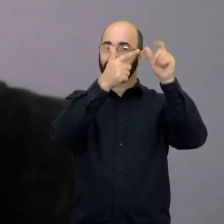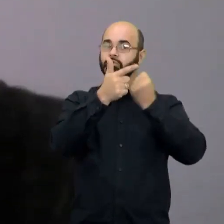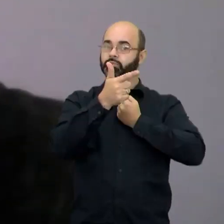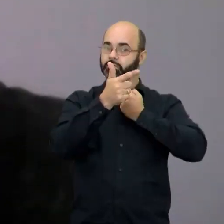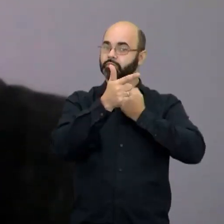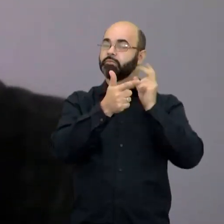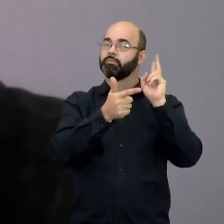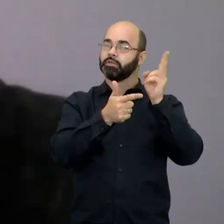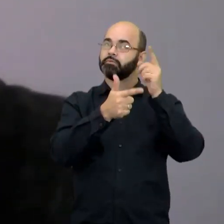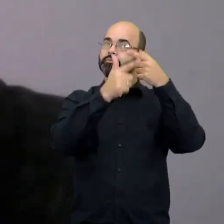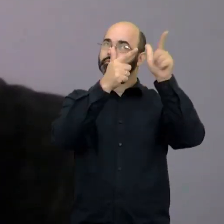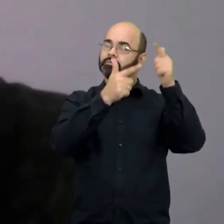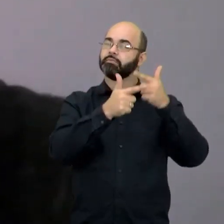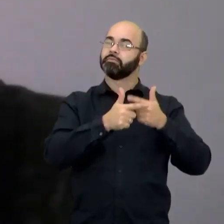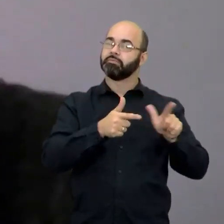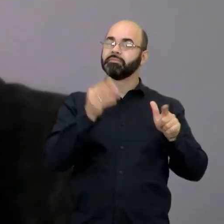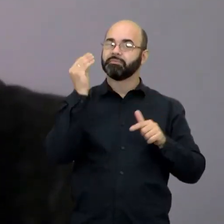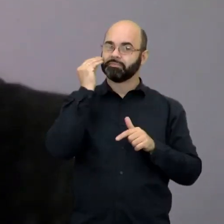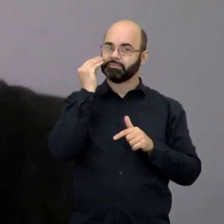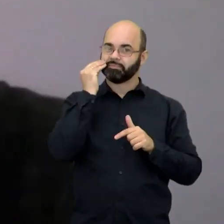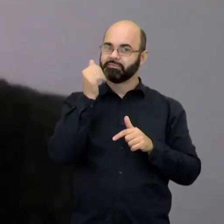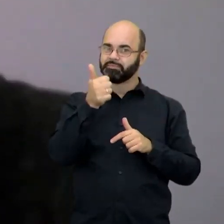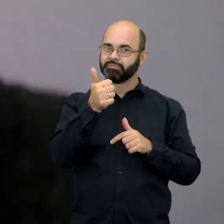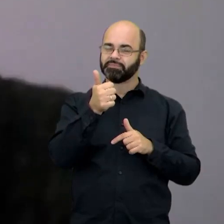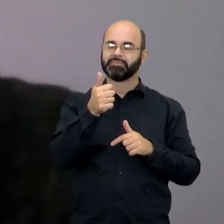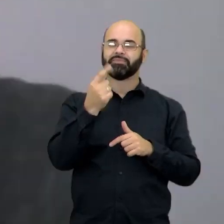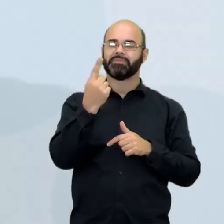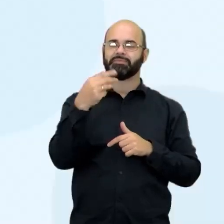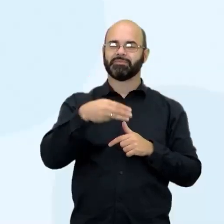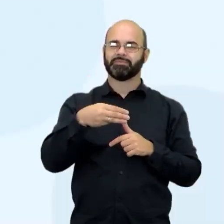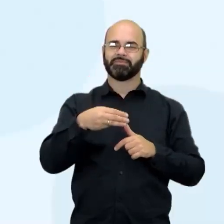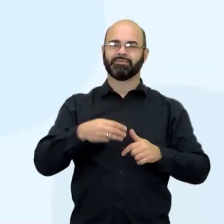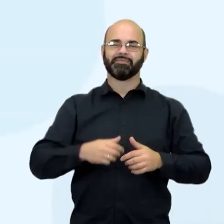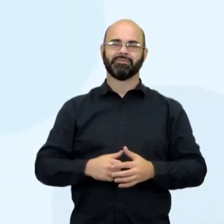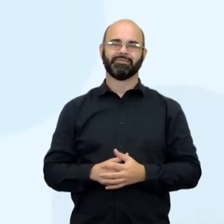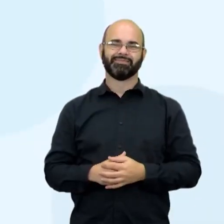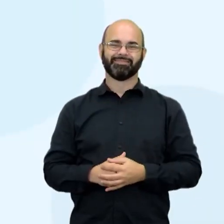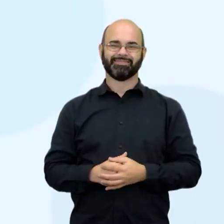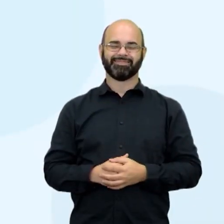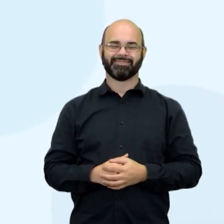valor até não dar mais para dividir. Vamos tentar? Um minutinho.